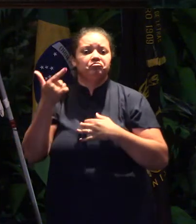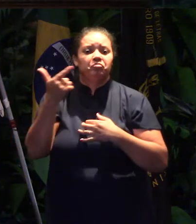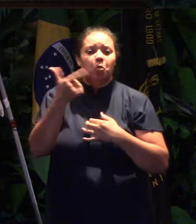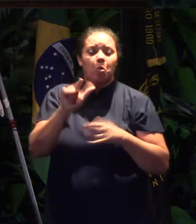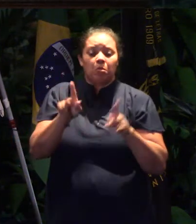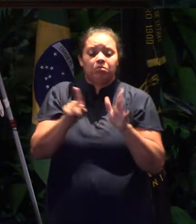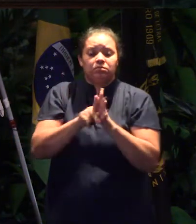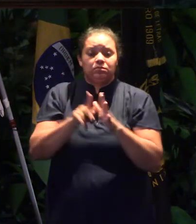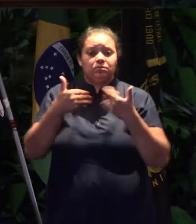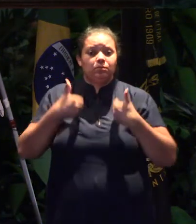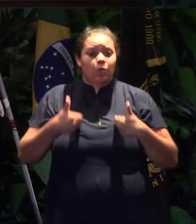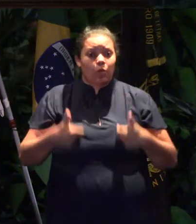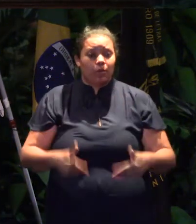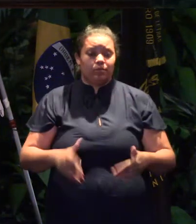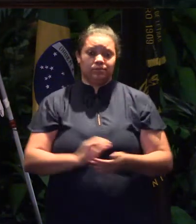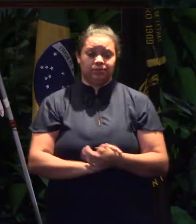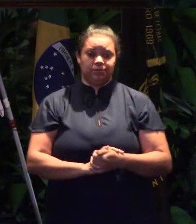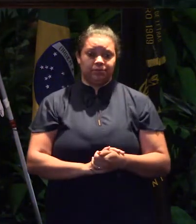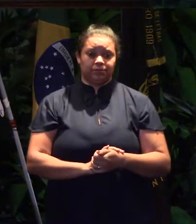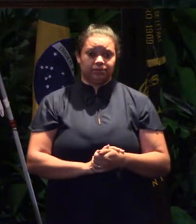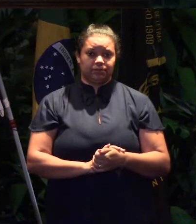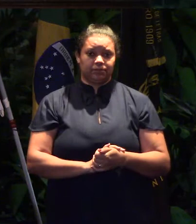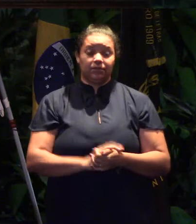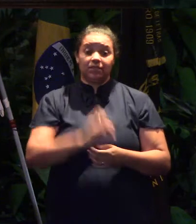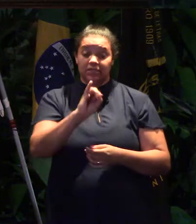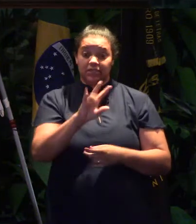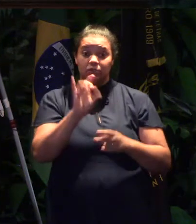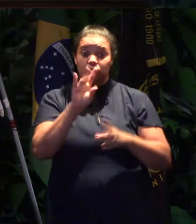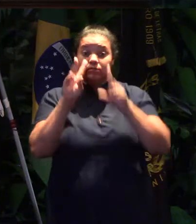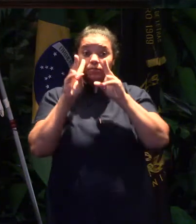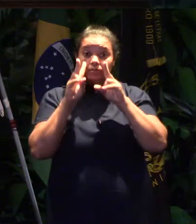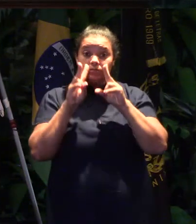pessoa integral, né? Se a gente fosse, se só a visão fosse